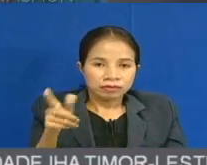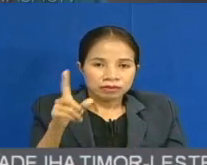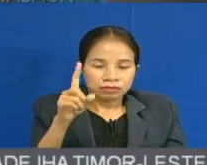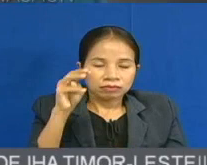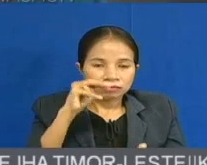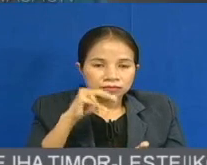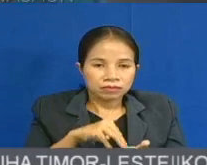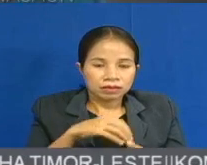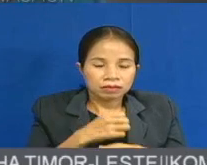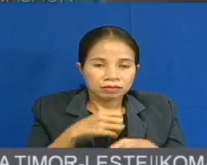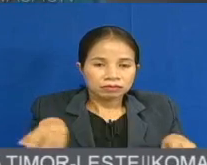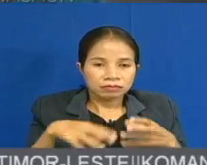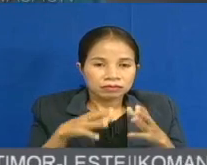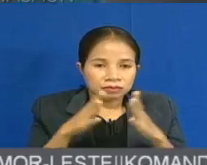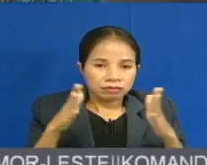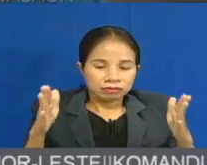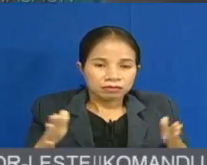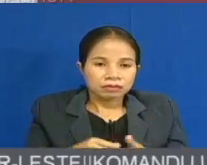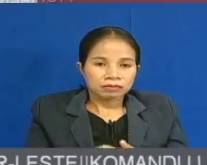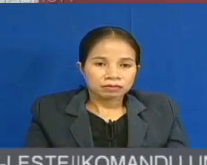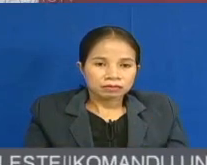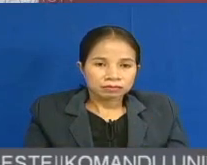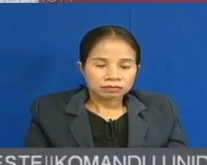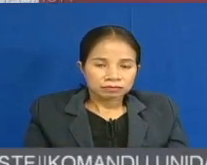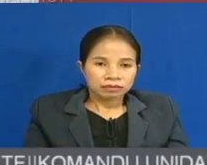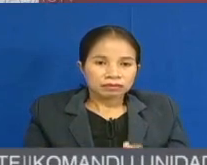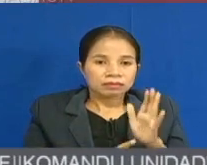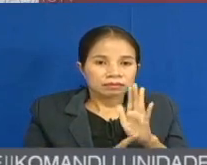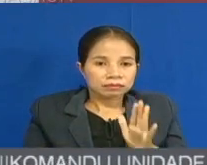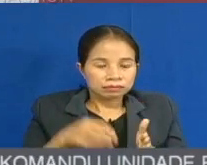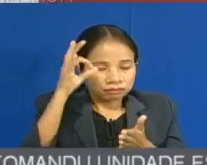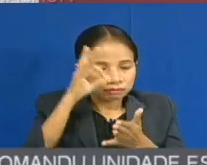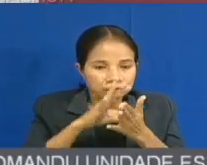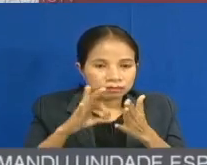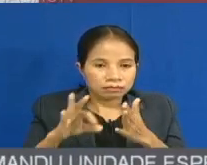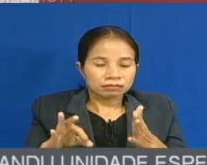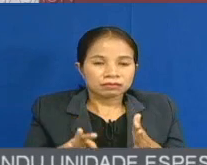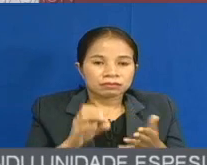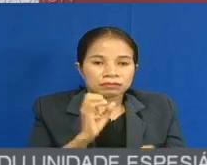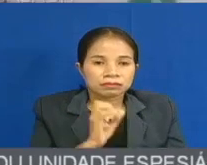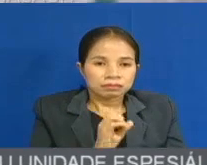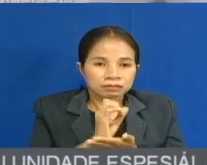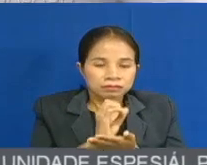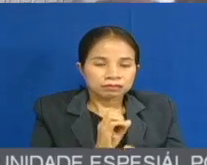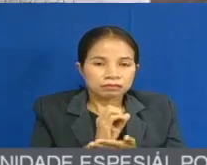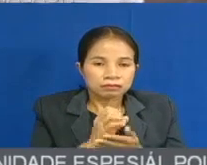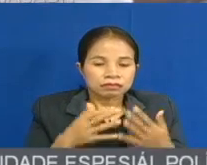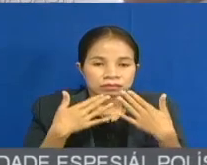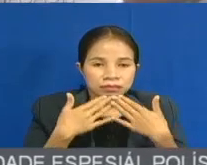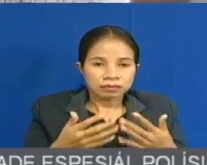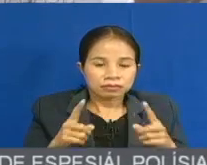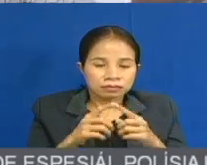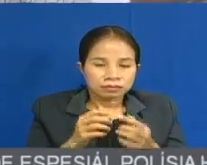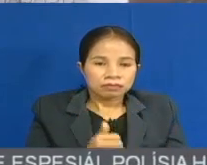halu investimento boa bahaya investor sir. Representante Secretário Regional Raiwa, Lolita Lai, agradece Tebes o